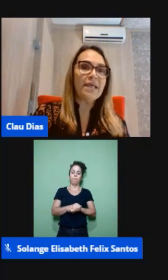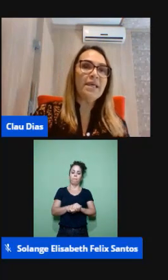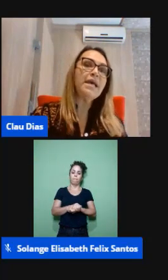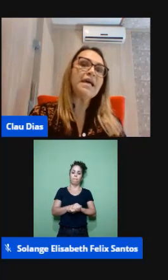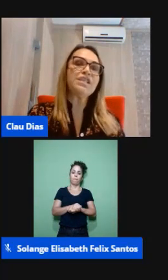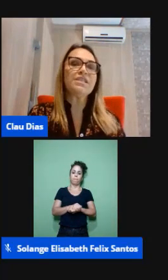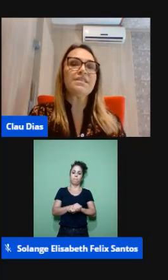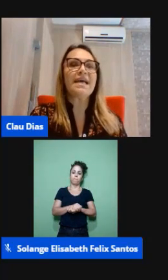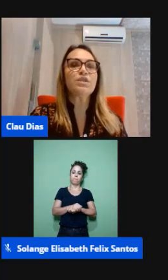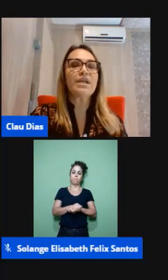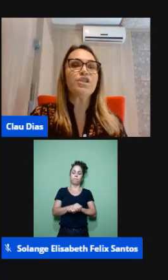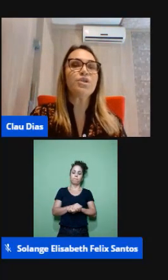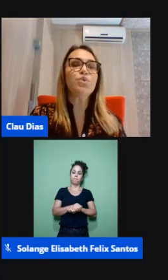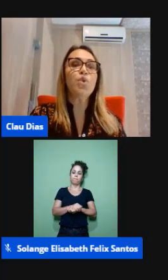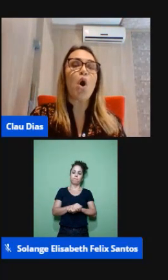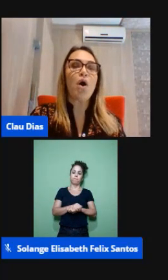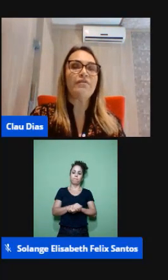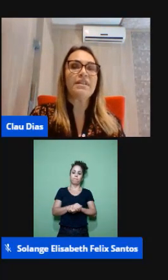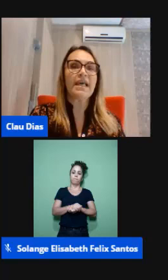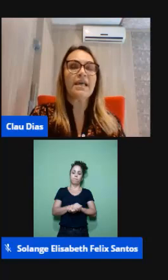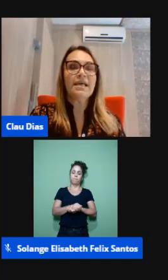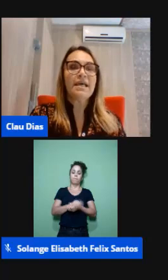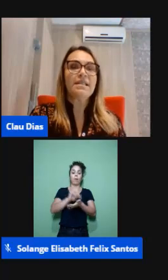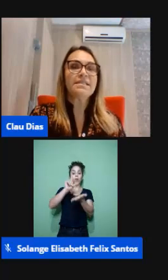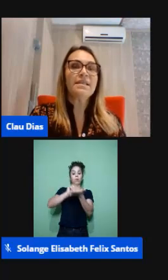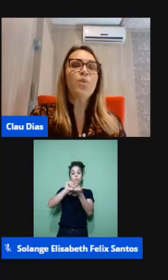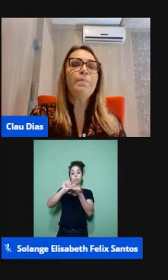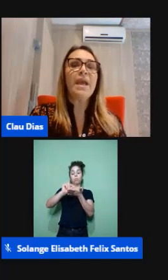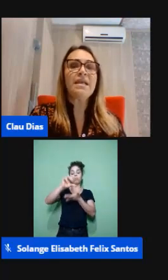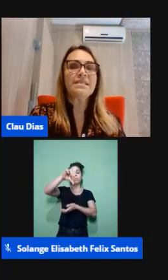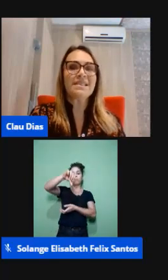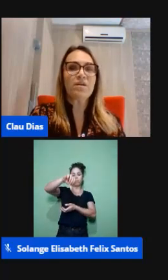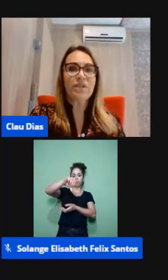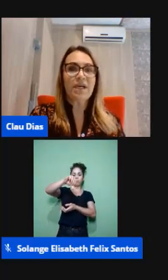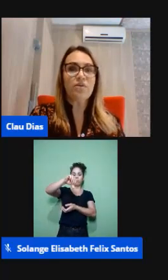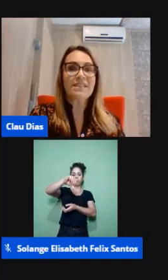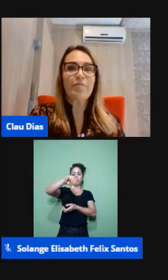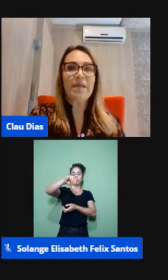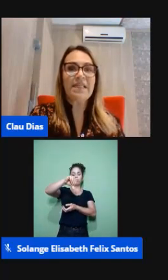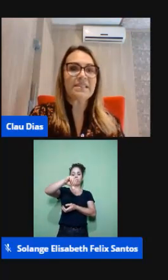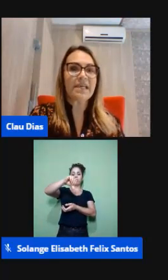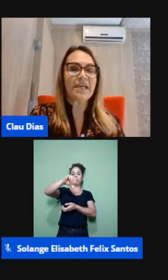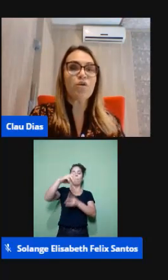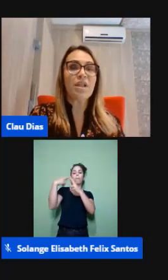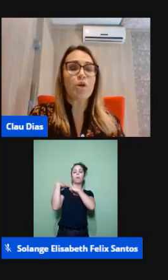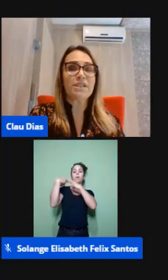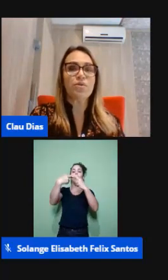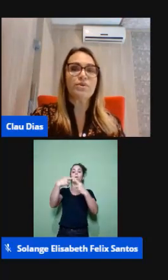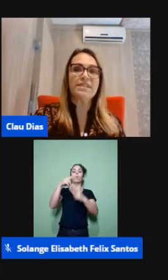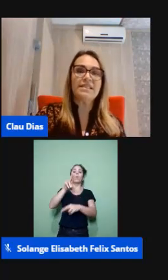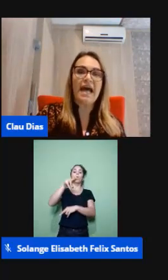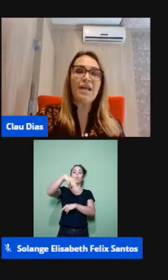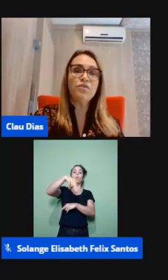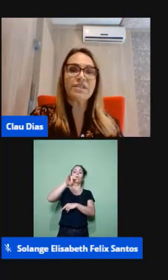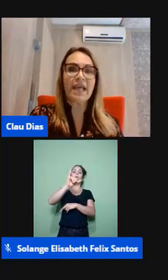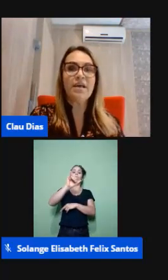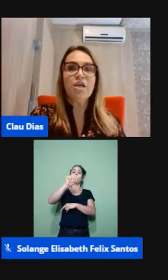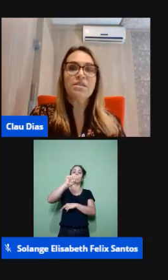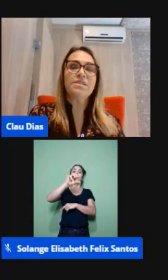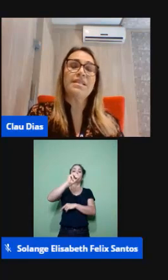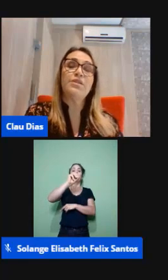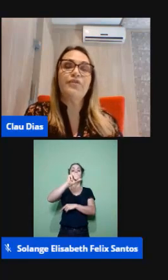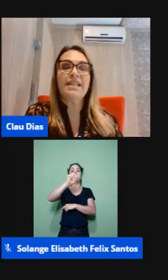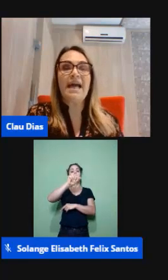Bom, aqui a gente traz o artigo 9, né, das incumbências da União, estabelecer, em colaboração com os estados,